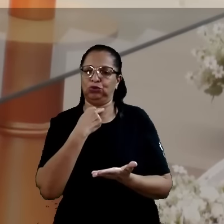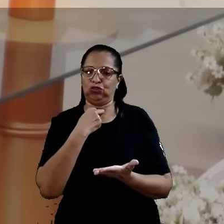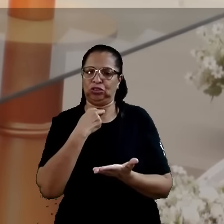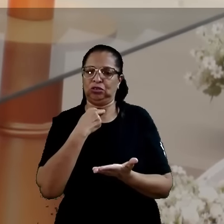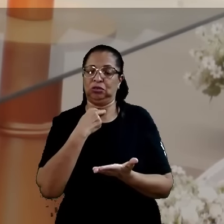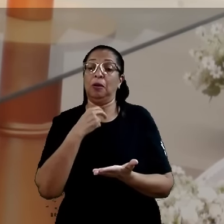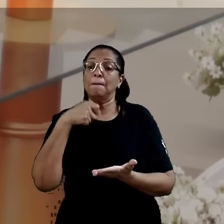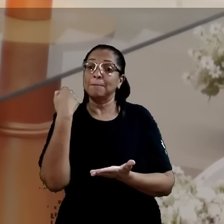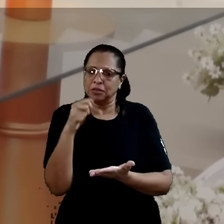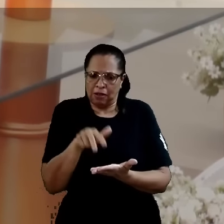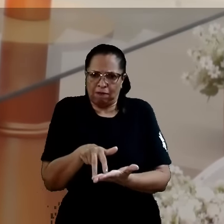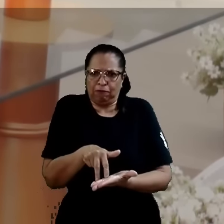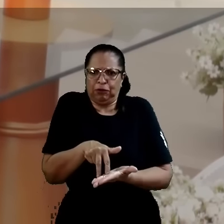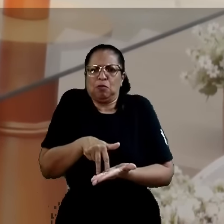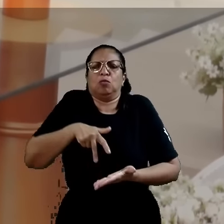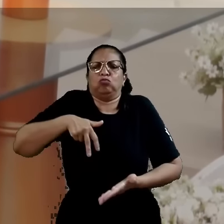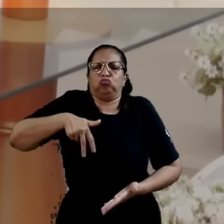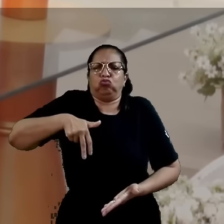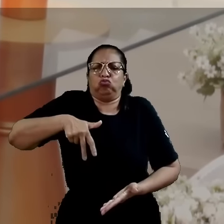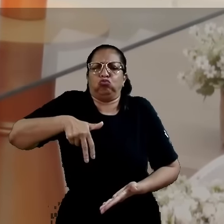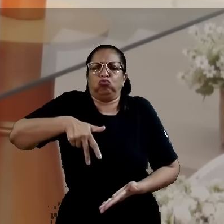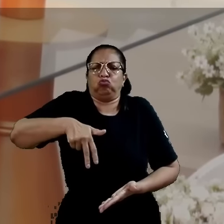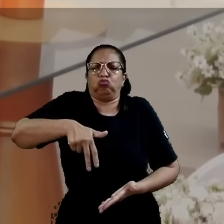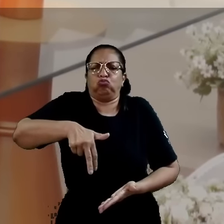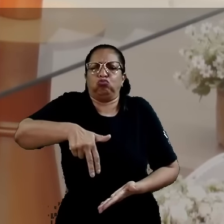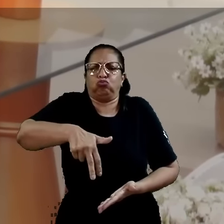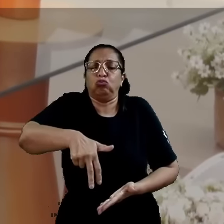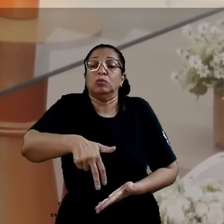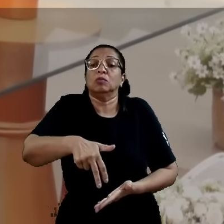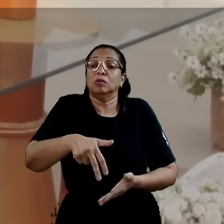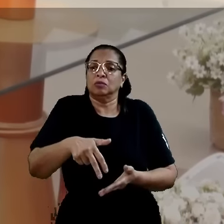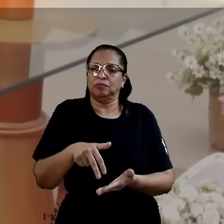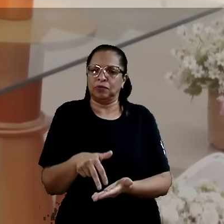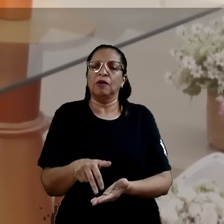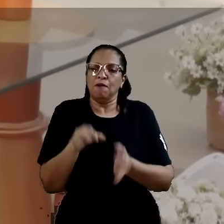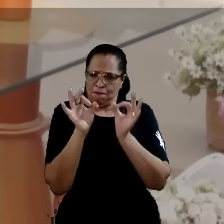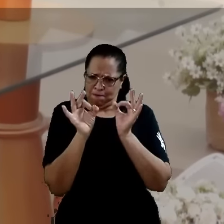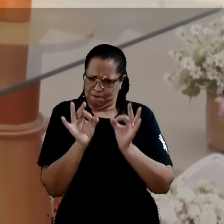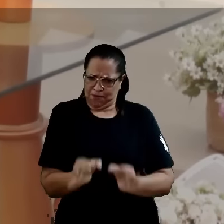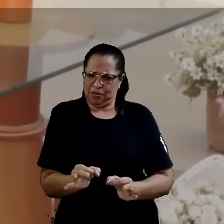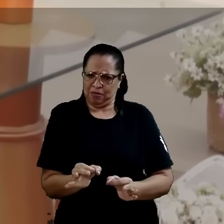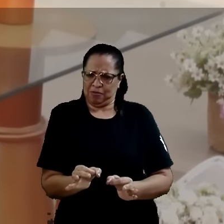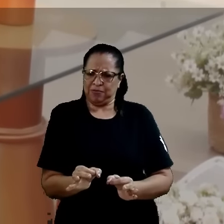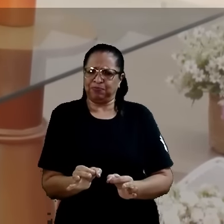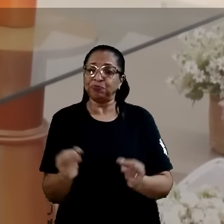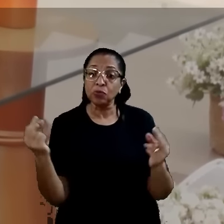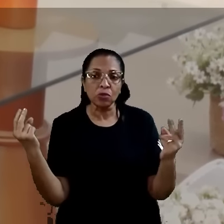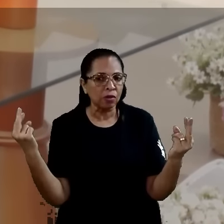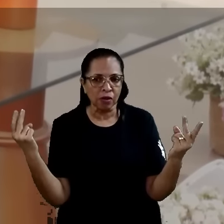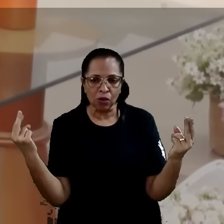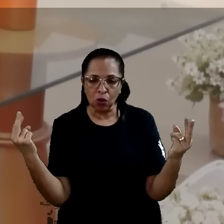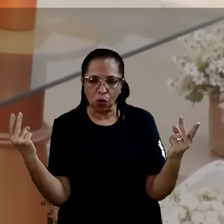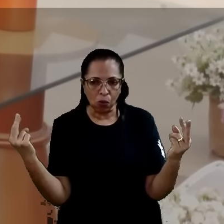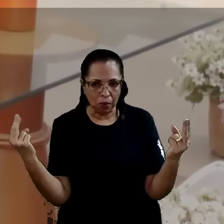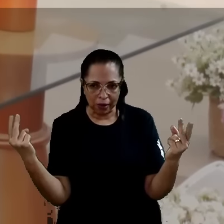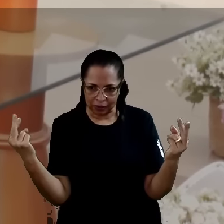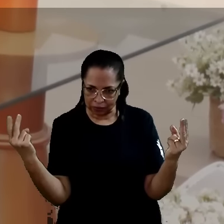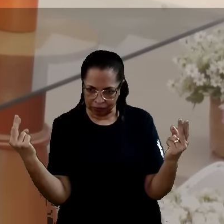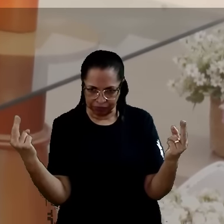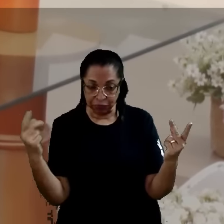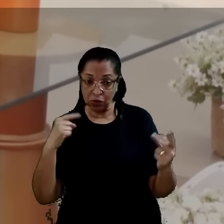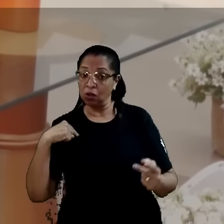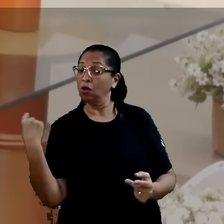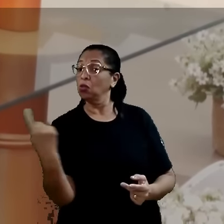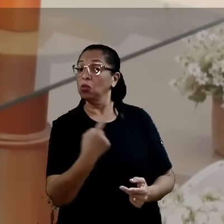escorregar e Deus está calçando pé de pais e mães aqui eu vou pregar a loides e vou pregar